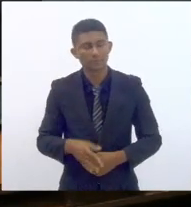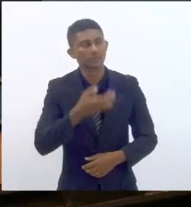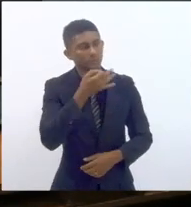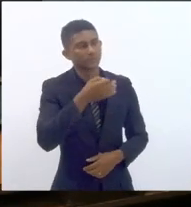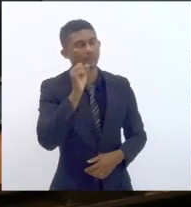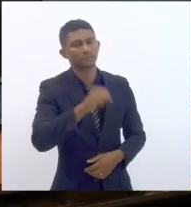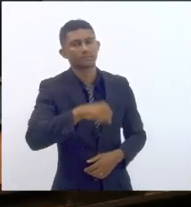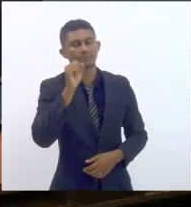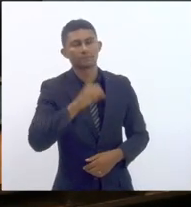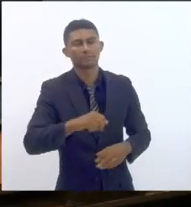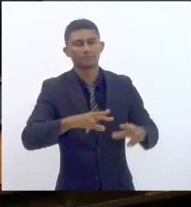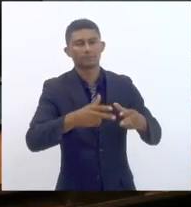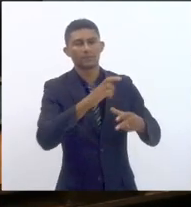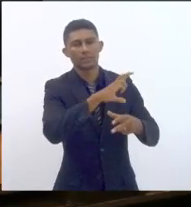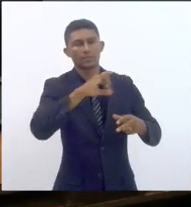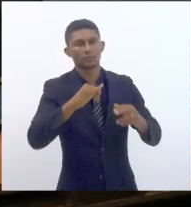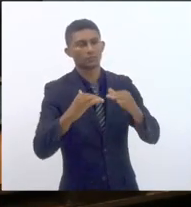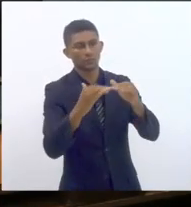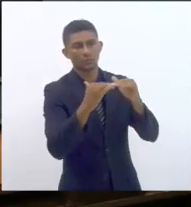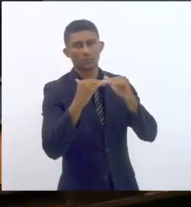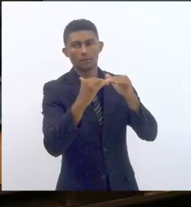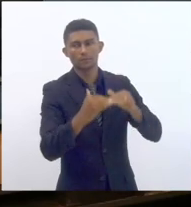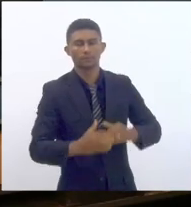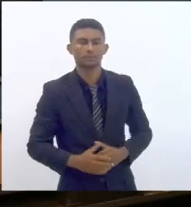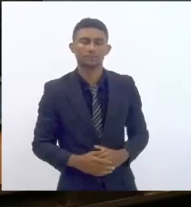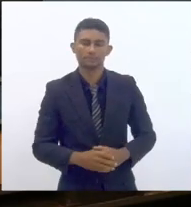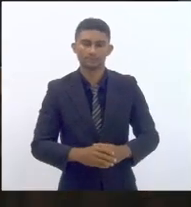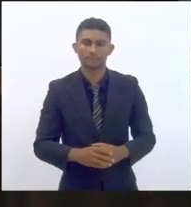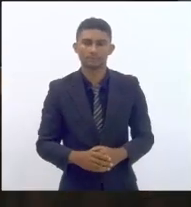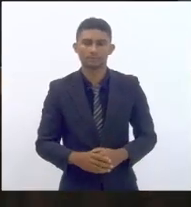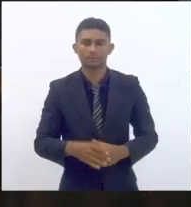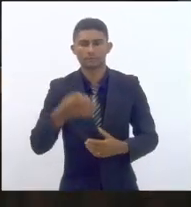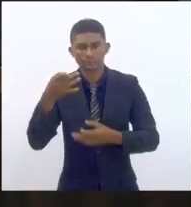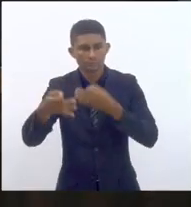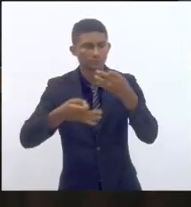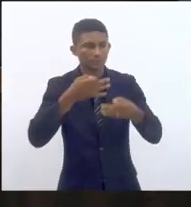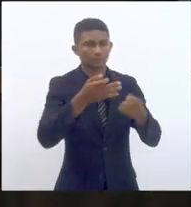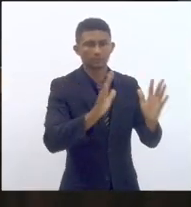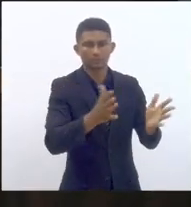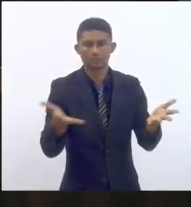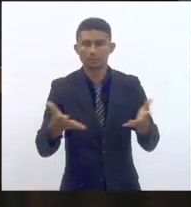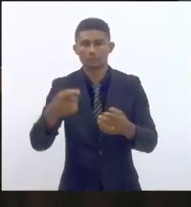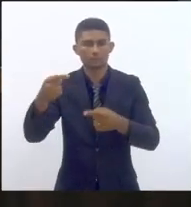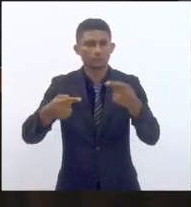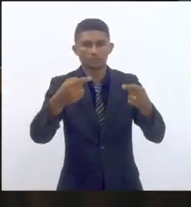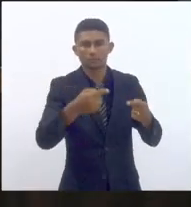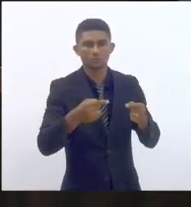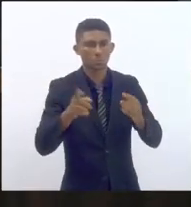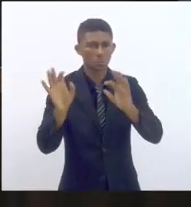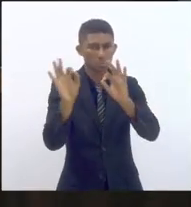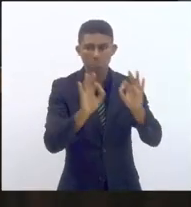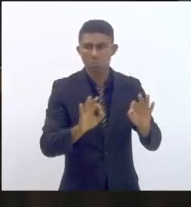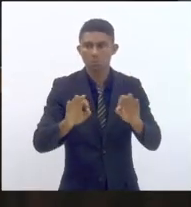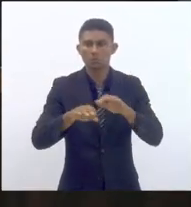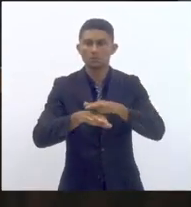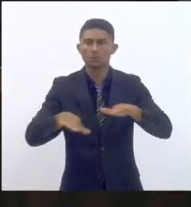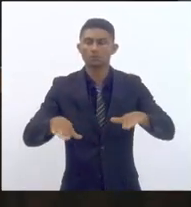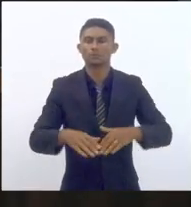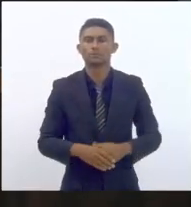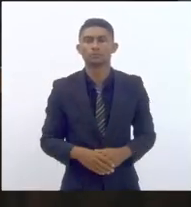Favorável, presidente. Acompanhando a CCJ. Os pareceres emitidos em discussão. Não havendo quem queira discutir, encerrada a